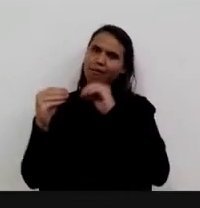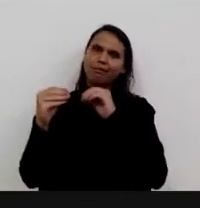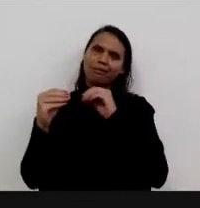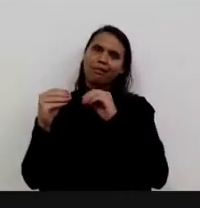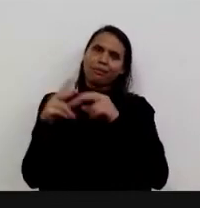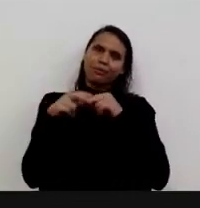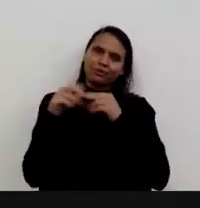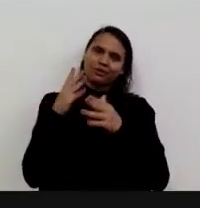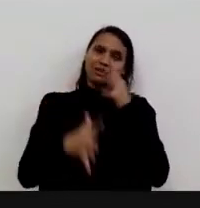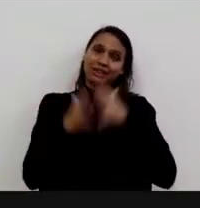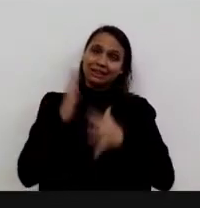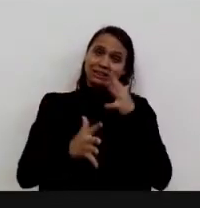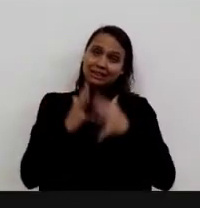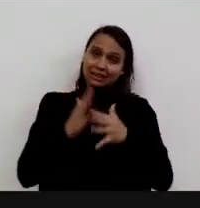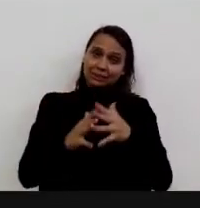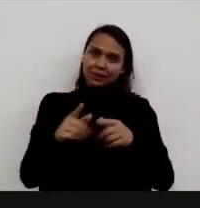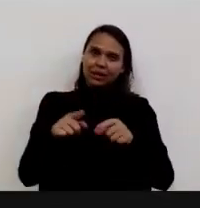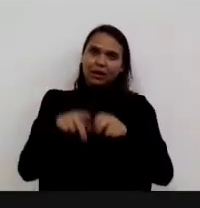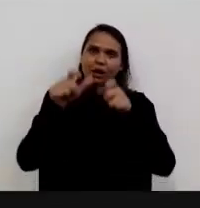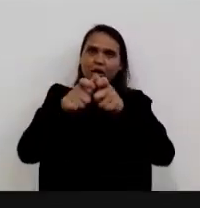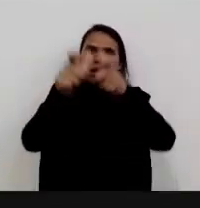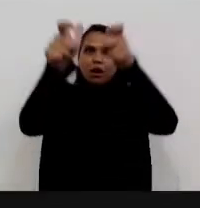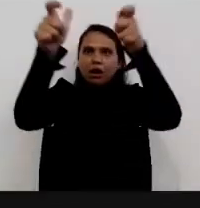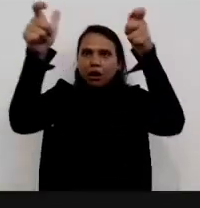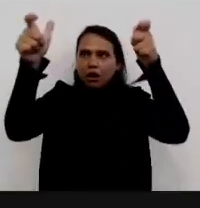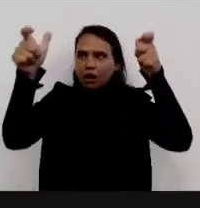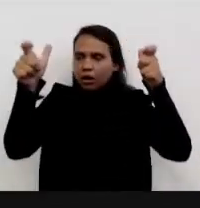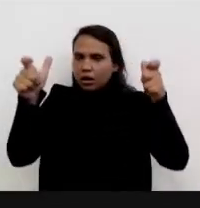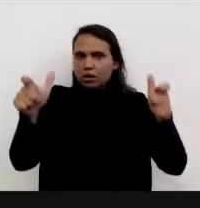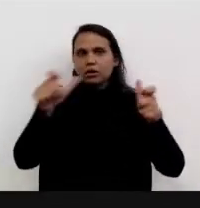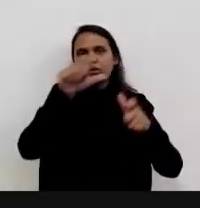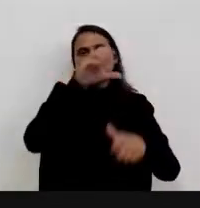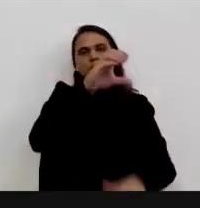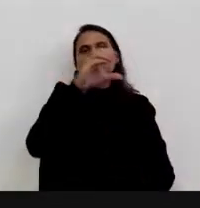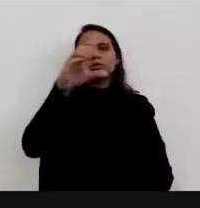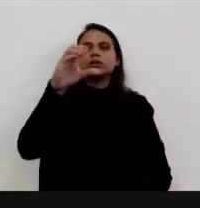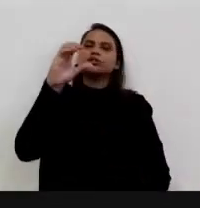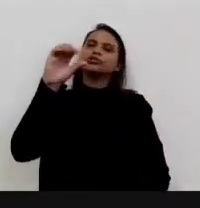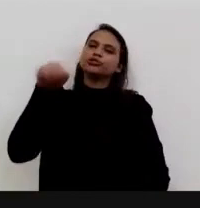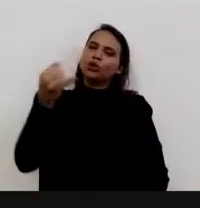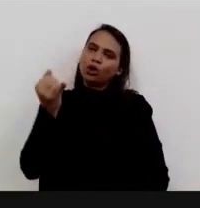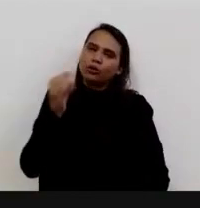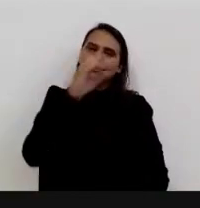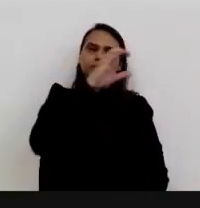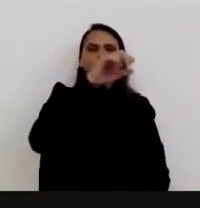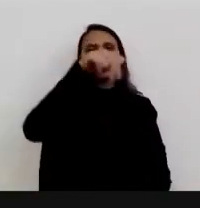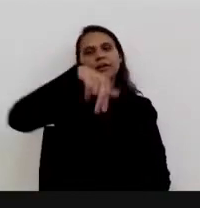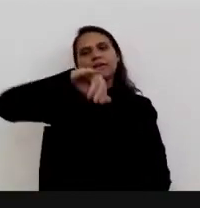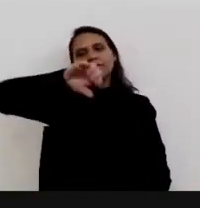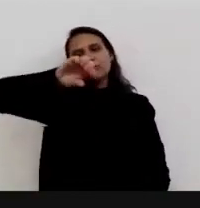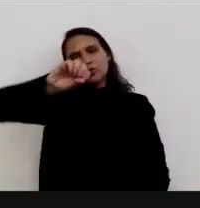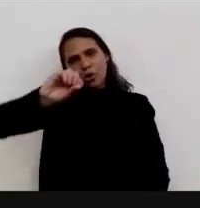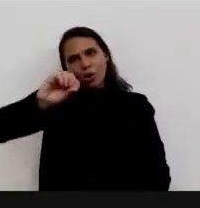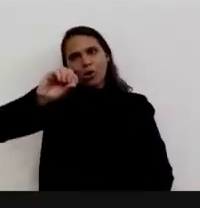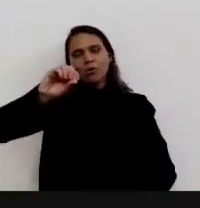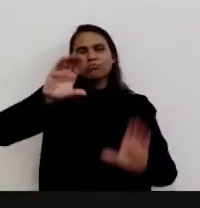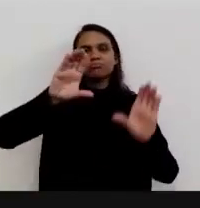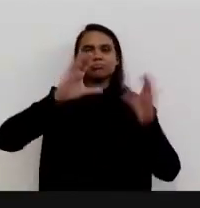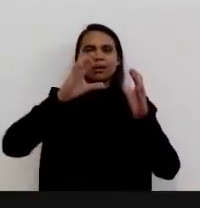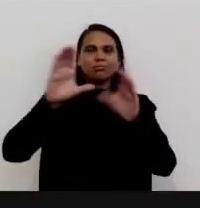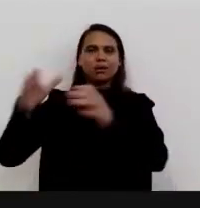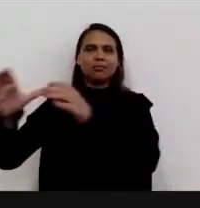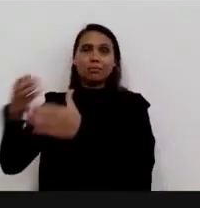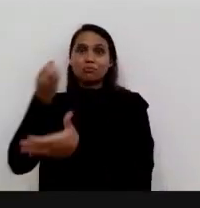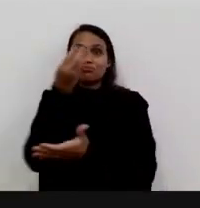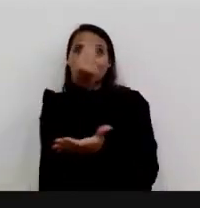ordem do dia, sessão plenária, comissões grandes, né, então, CCJ, CMO, comissões que realmente têm muitos membros, isso gera uma